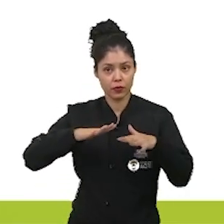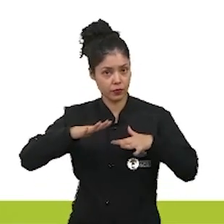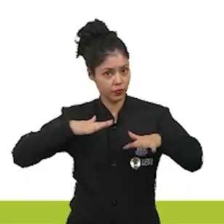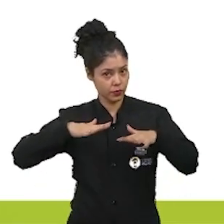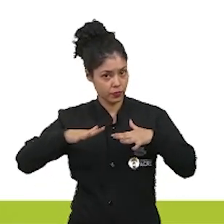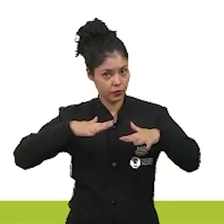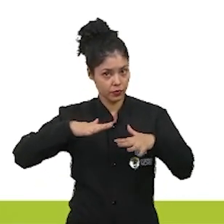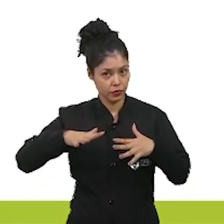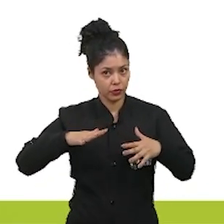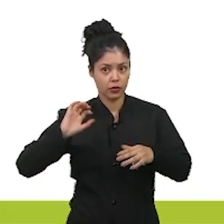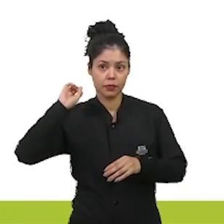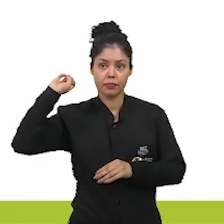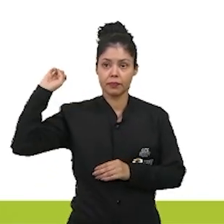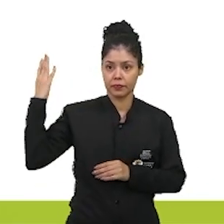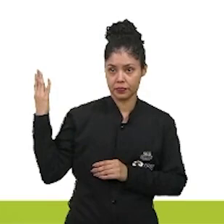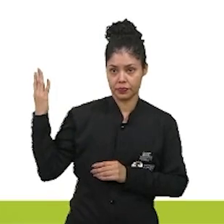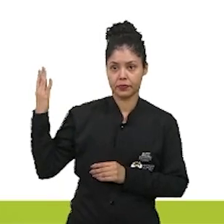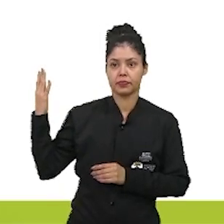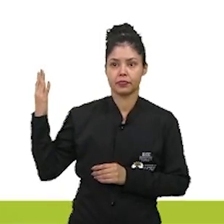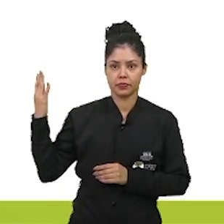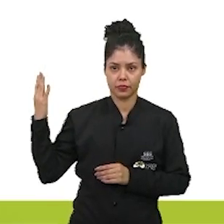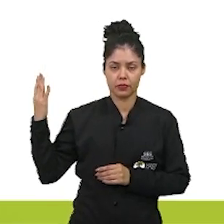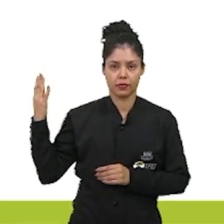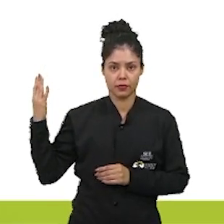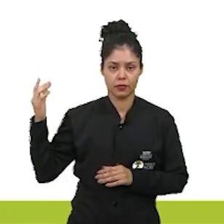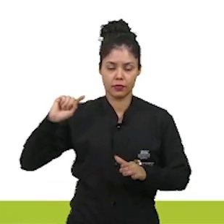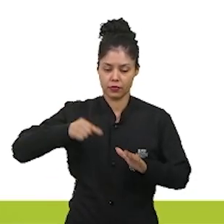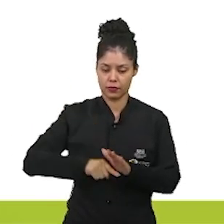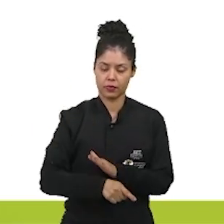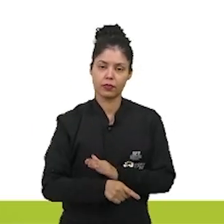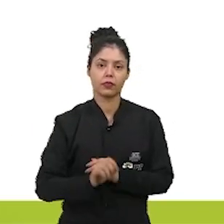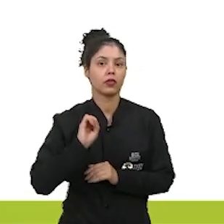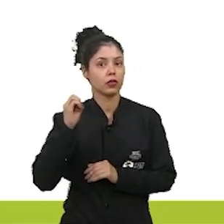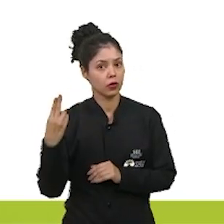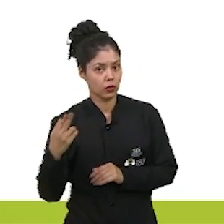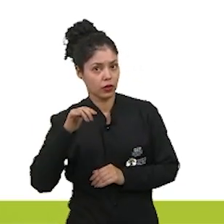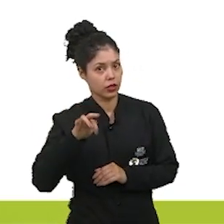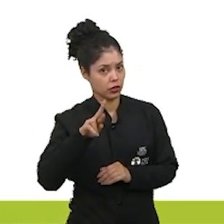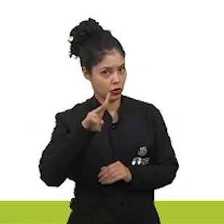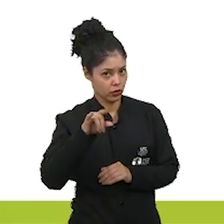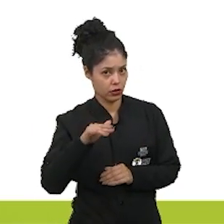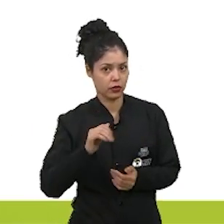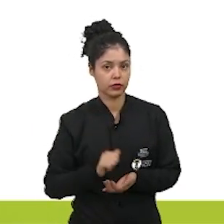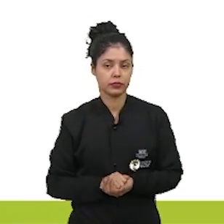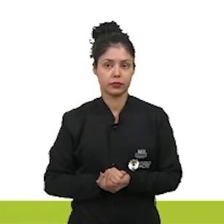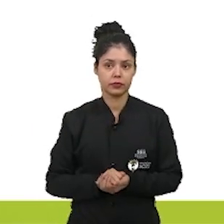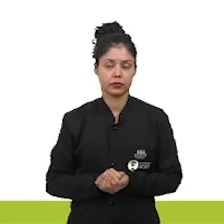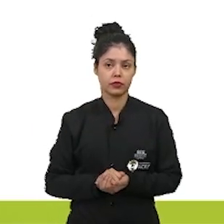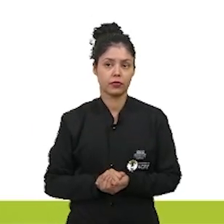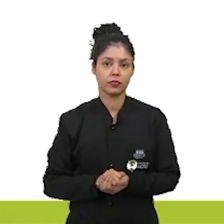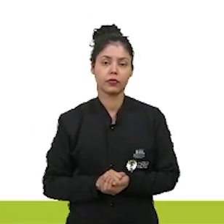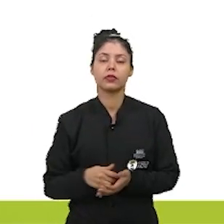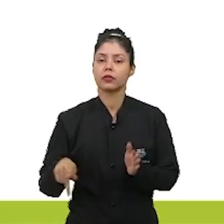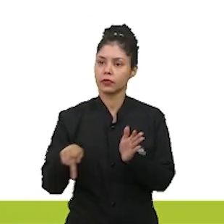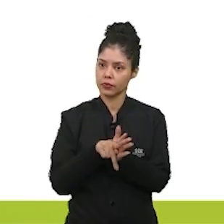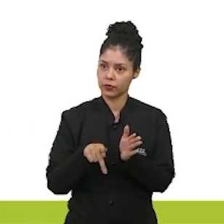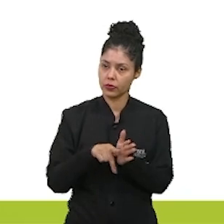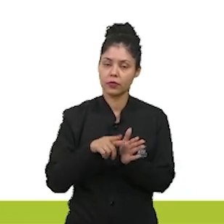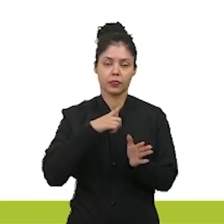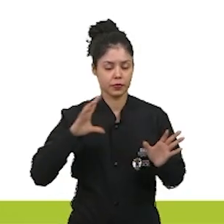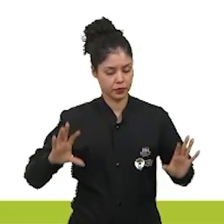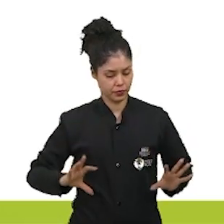movimentos causados por movimentos internos, né, ou endógenos, que são dinâmicas que